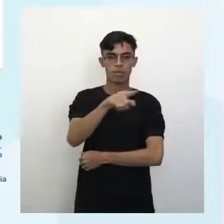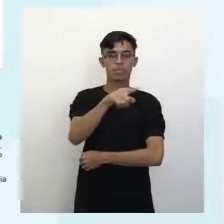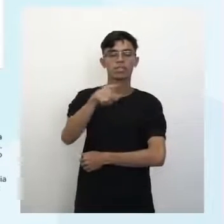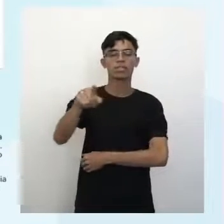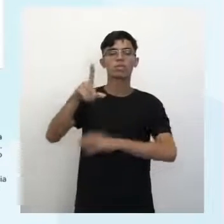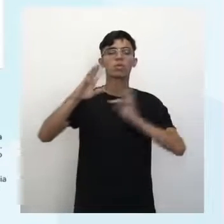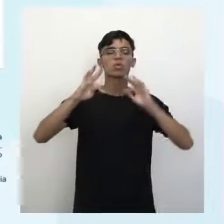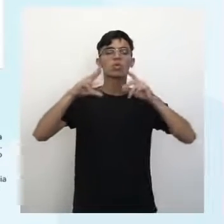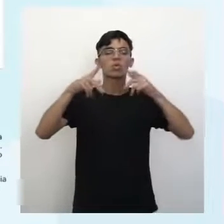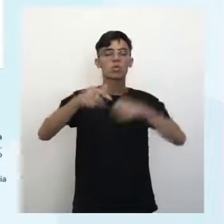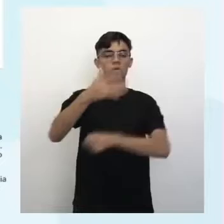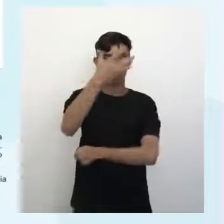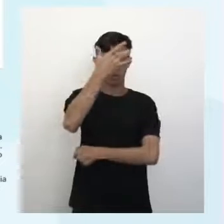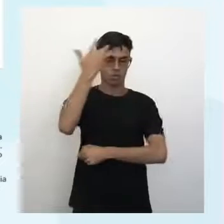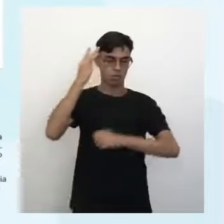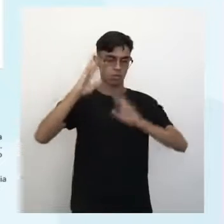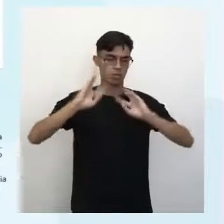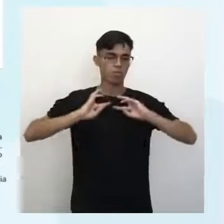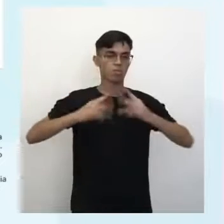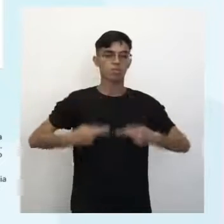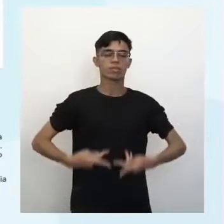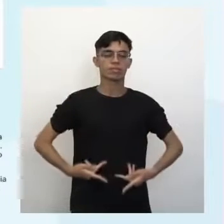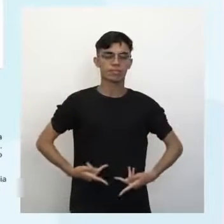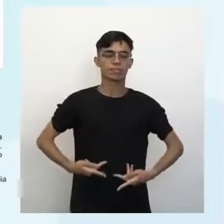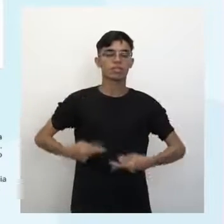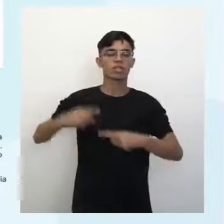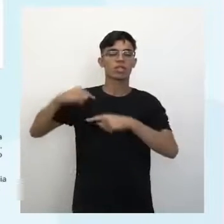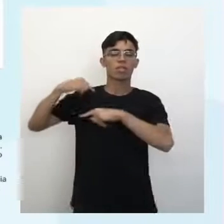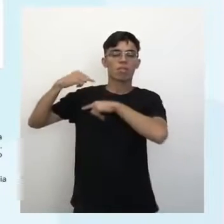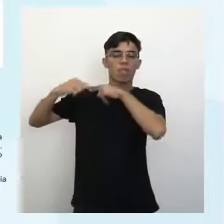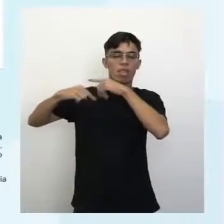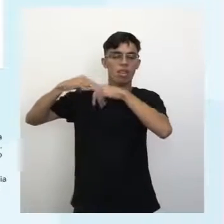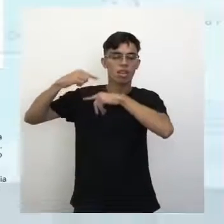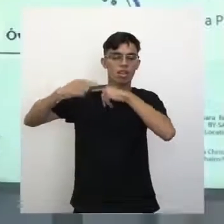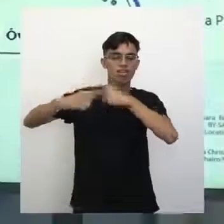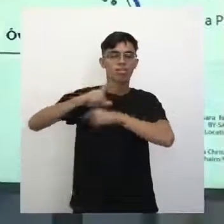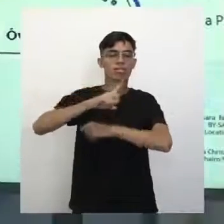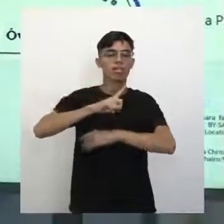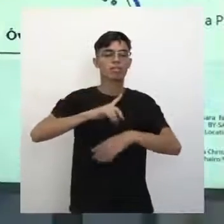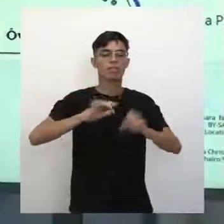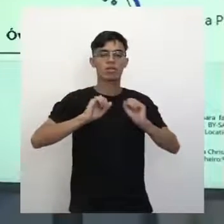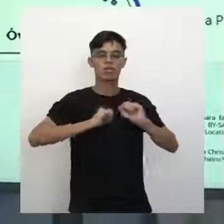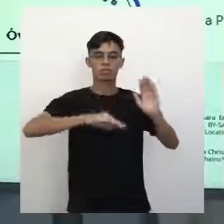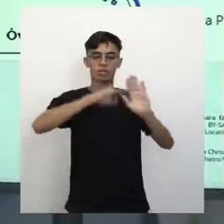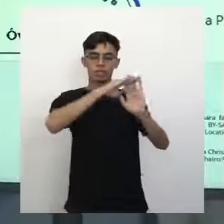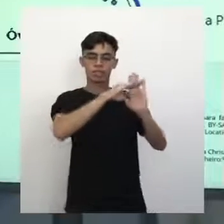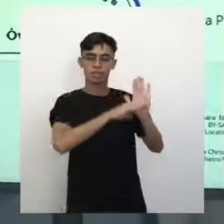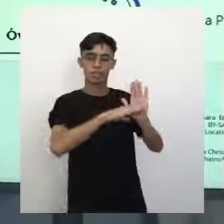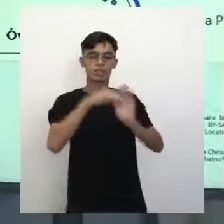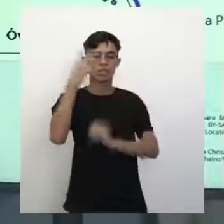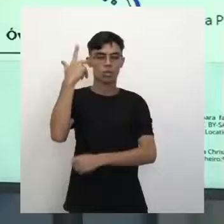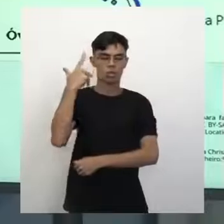ser humano, né, que geneticamente aí segue o padrão dito normal, terá